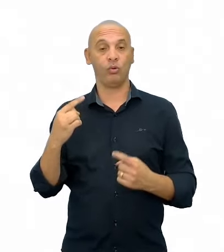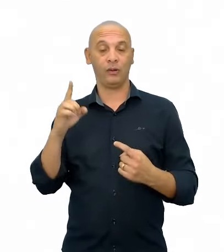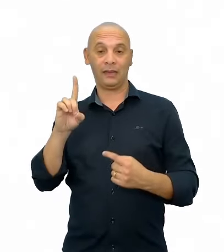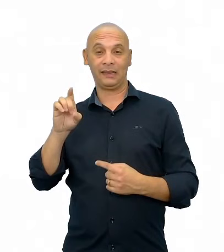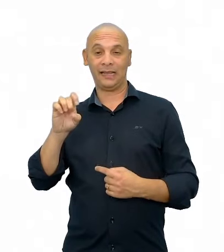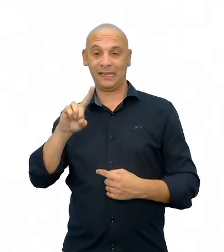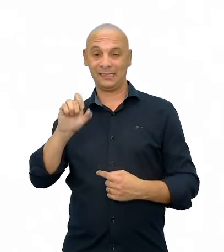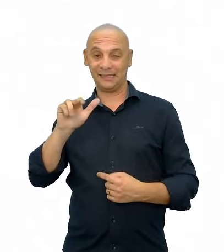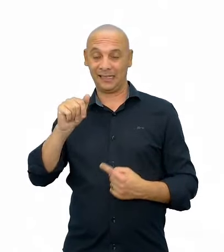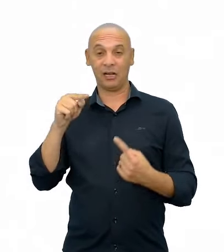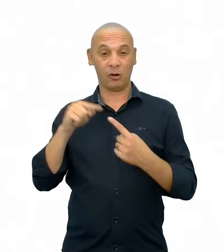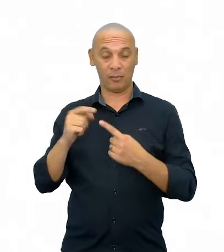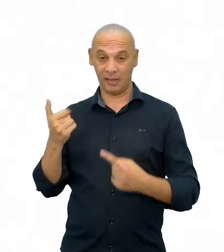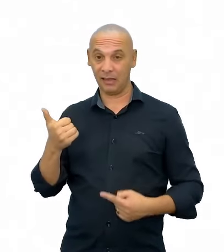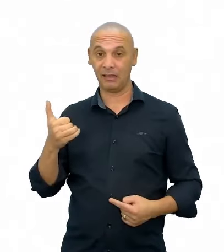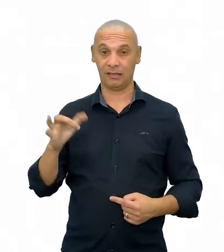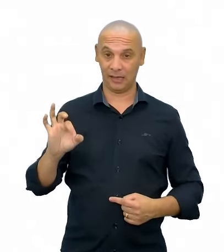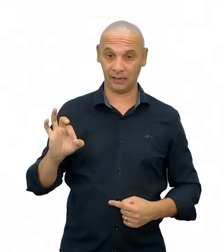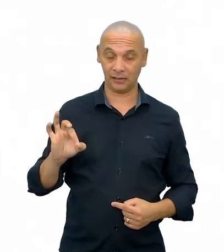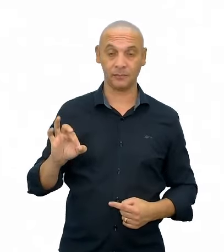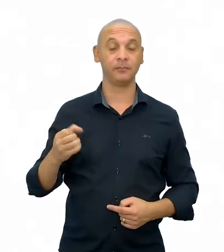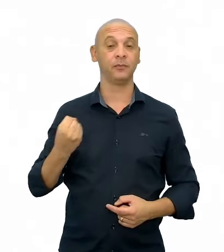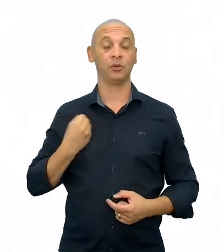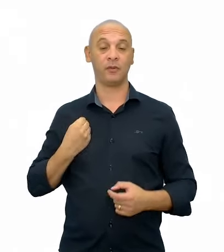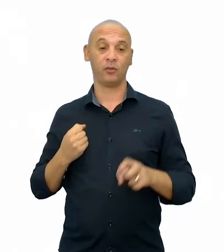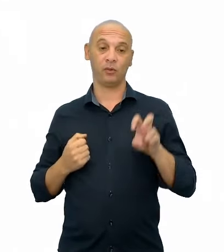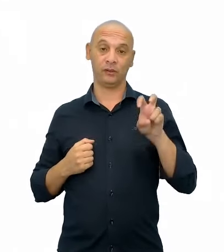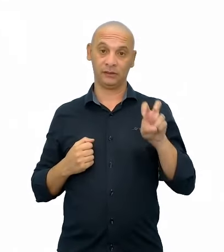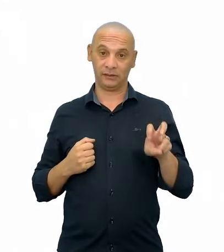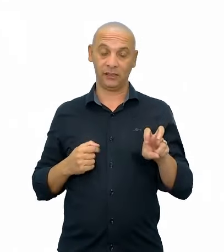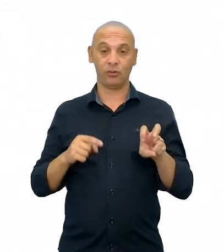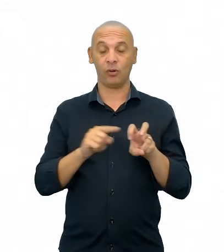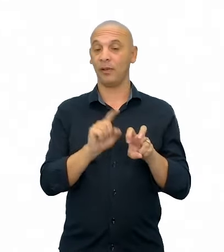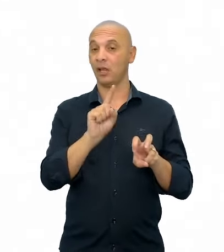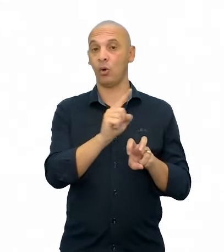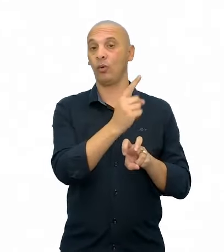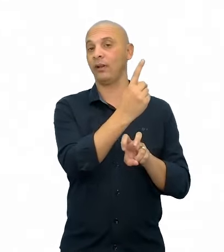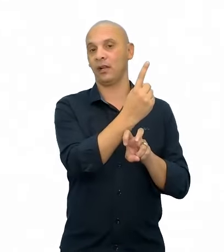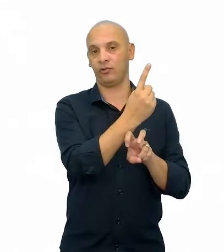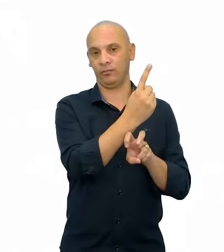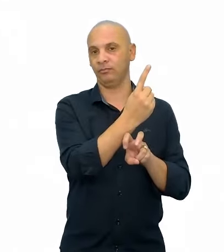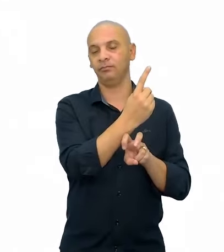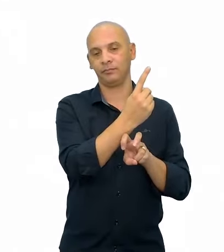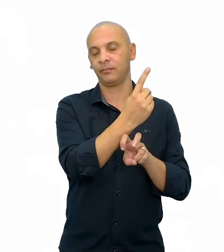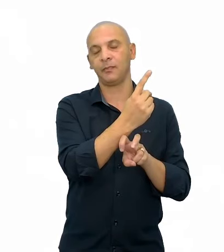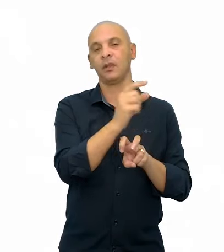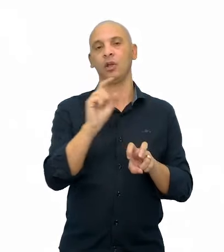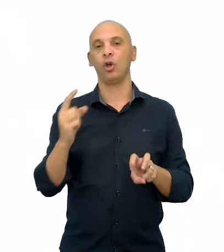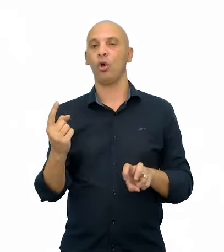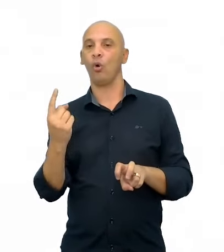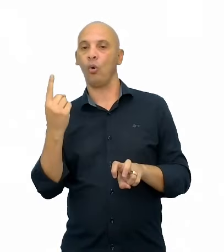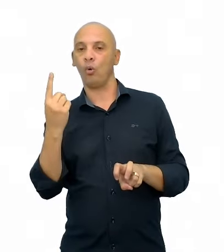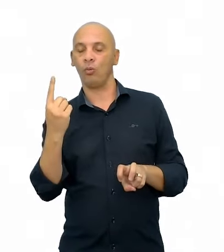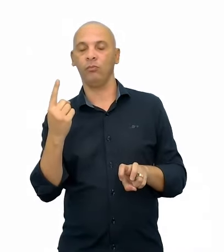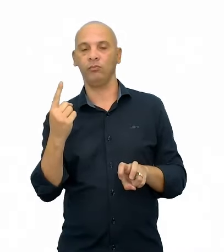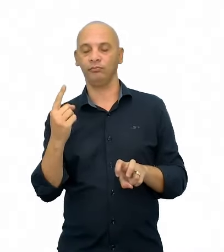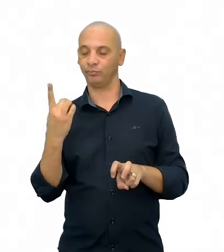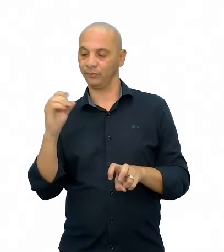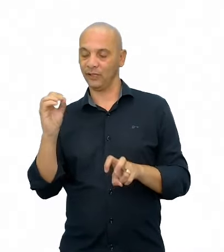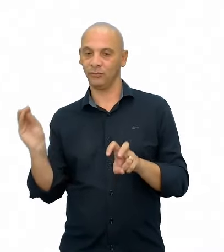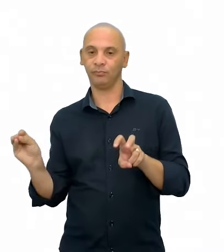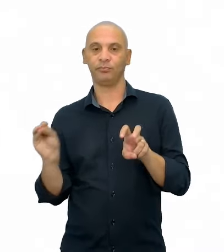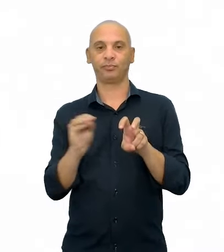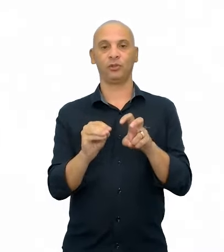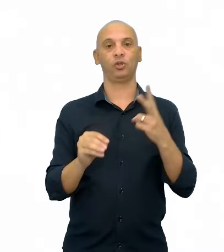unidades, devemos deixar o número 5 na ordem das unidades e adicionar uma dezena aos números 2